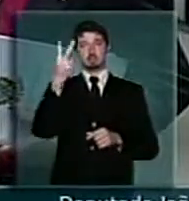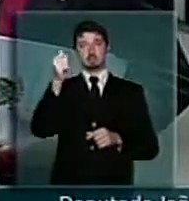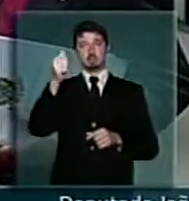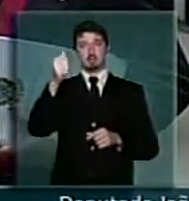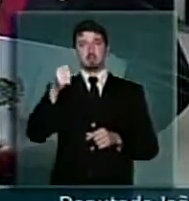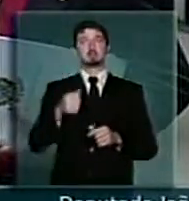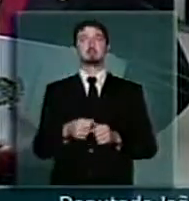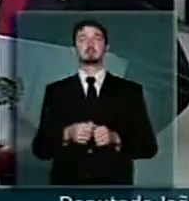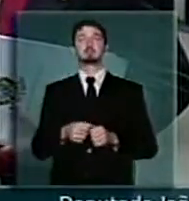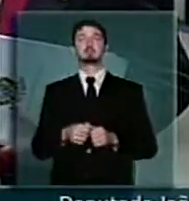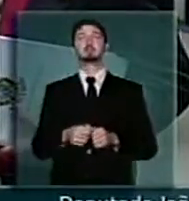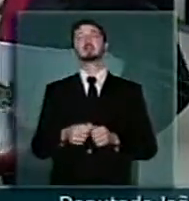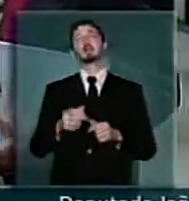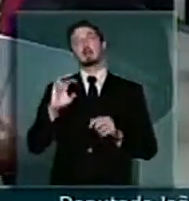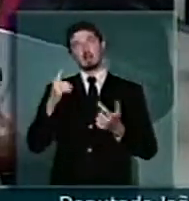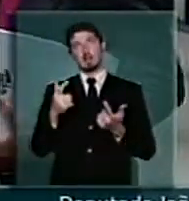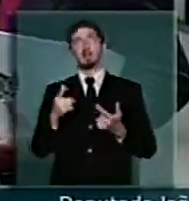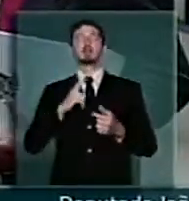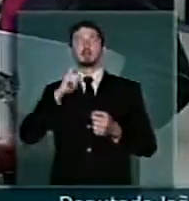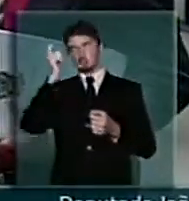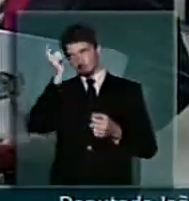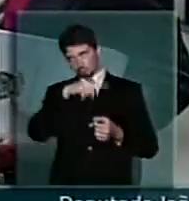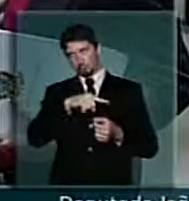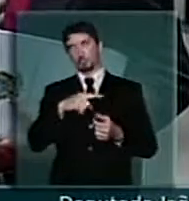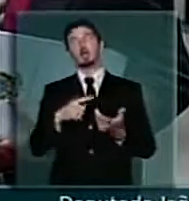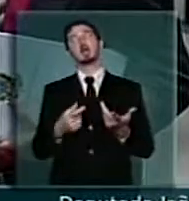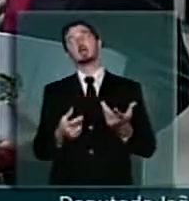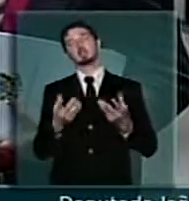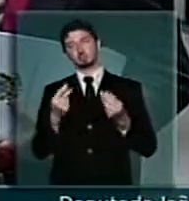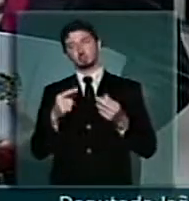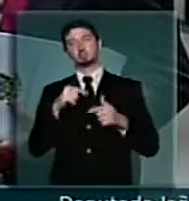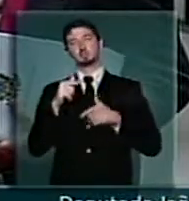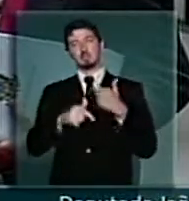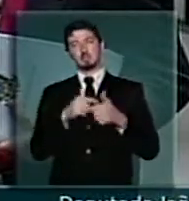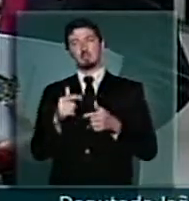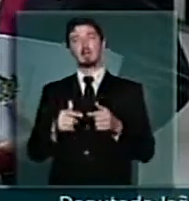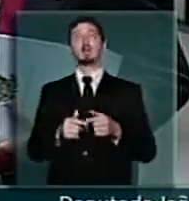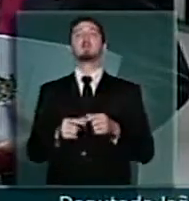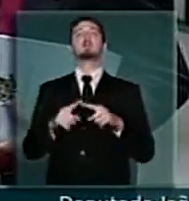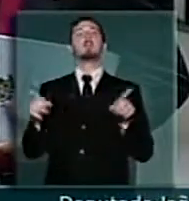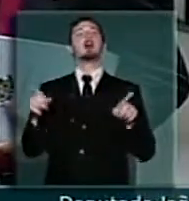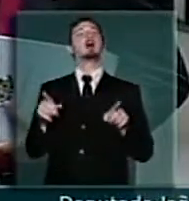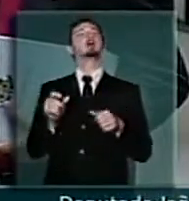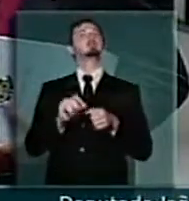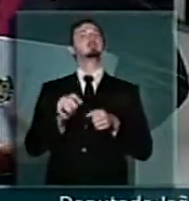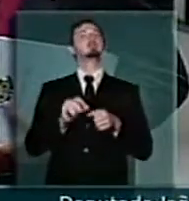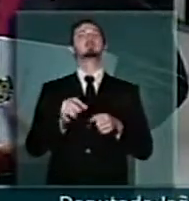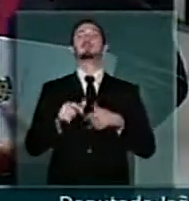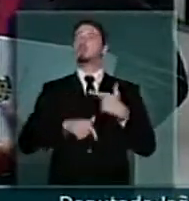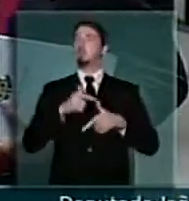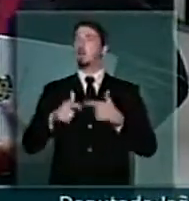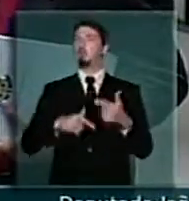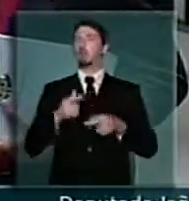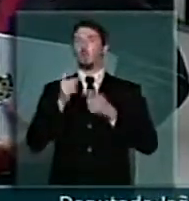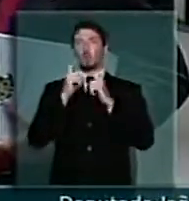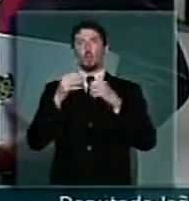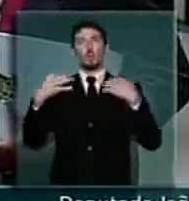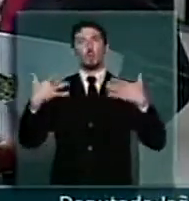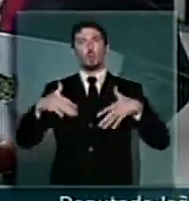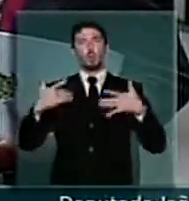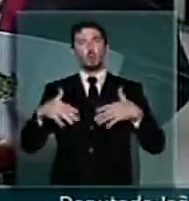que, apesar de todas as dificuldades, está fazendo a extraordinária gestão à